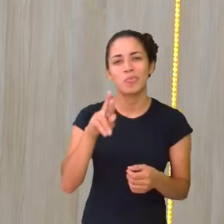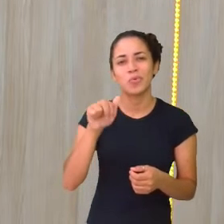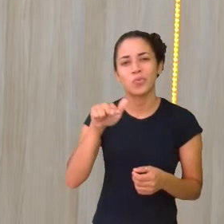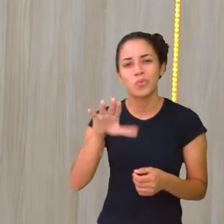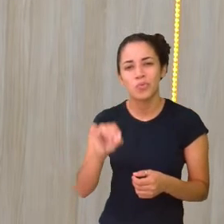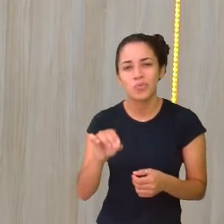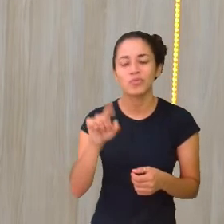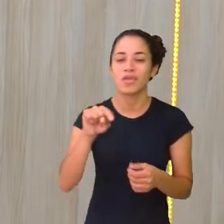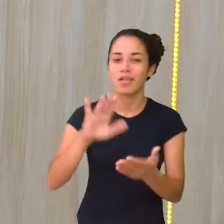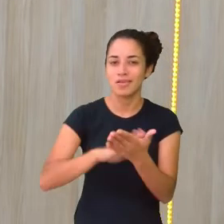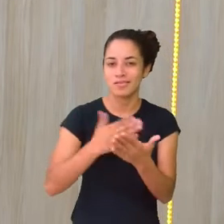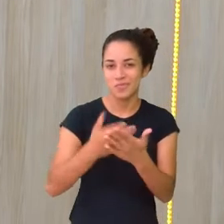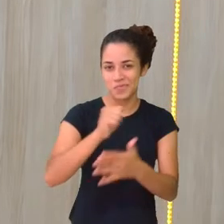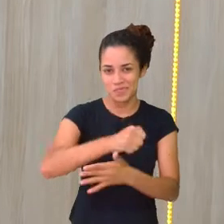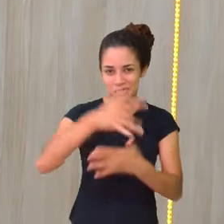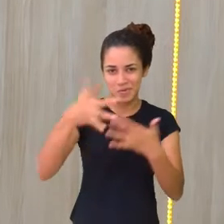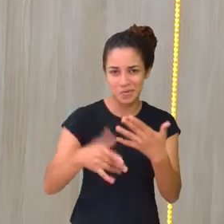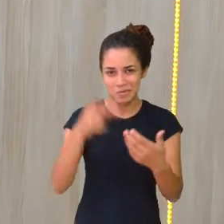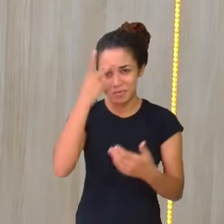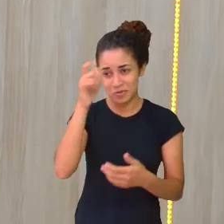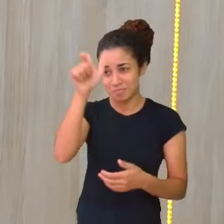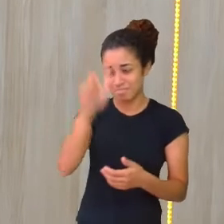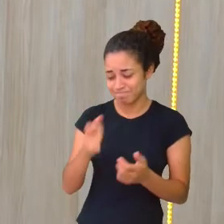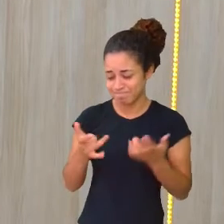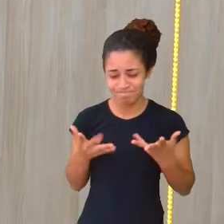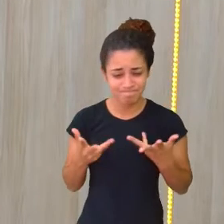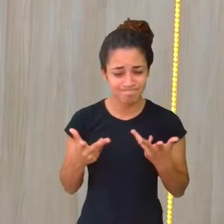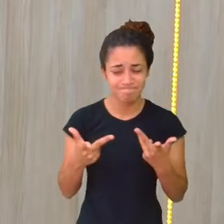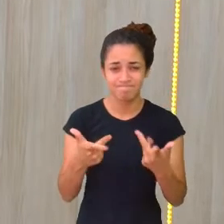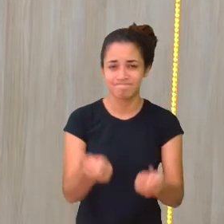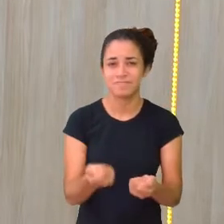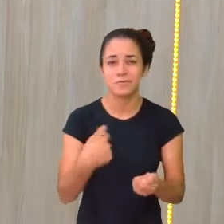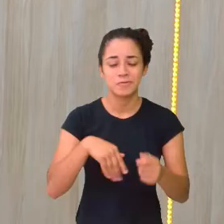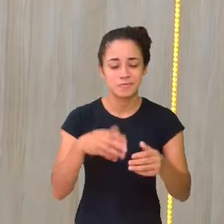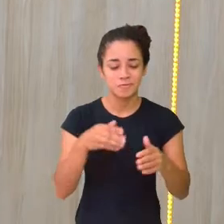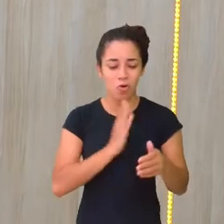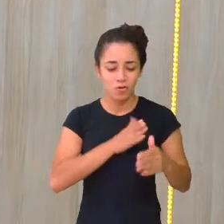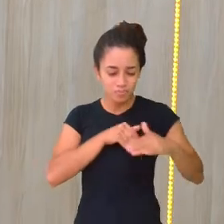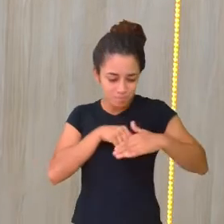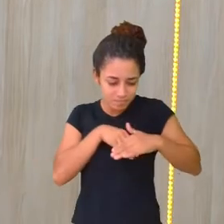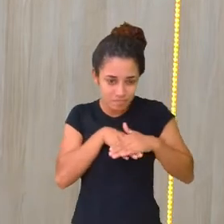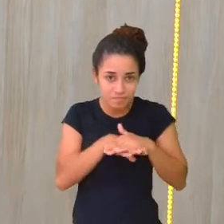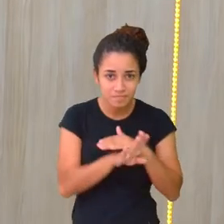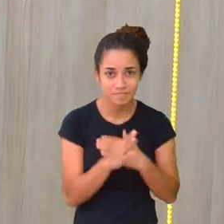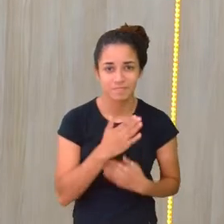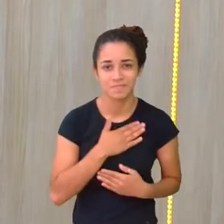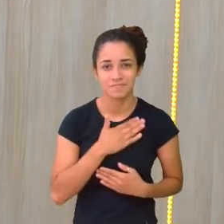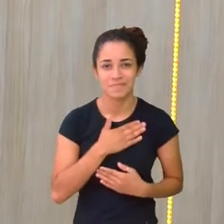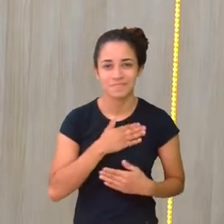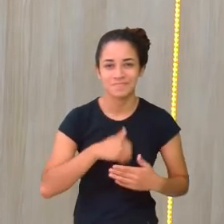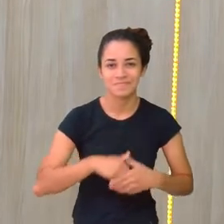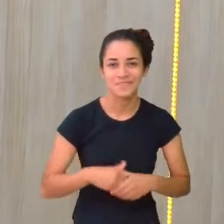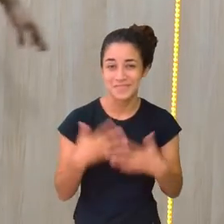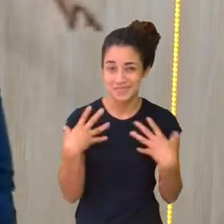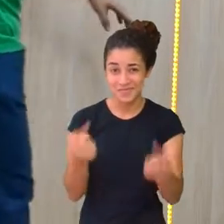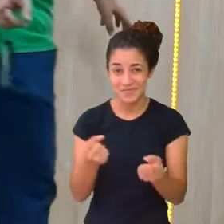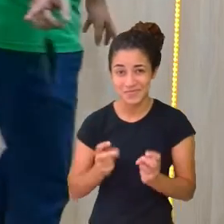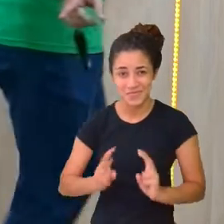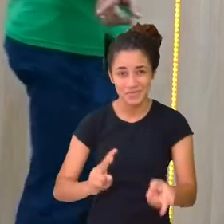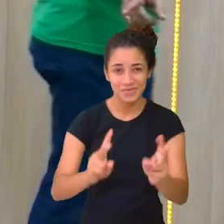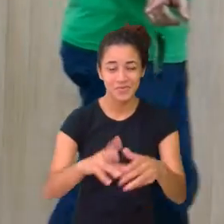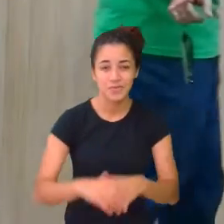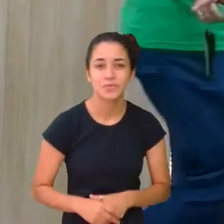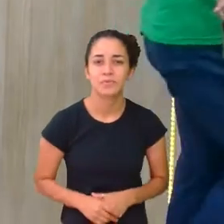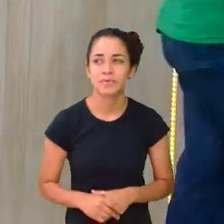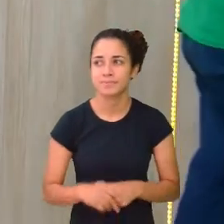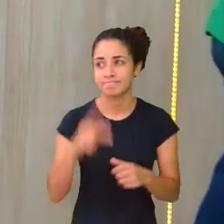pessoa maravilhosa, que a gente guarda no coração. Mas aí, ó, vamos embora, né? Porque a galera pede, Juninho, a